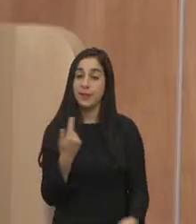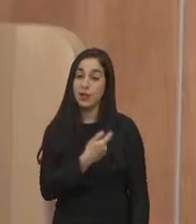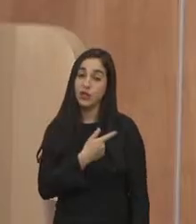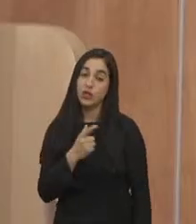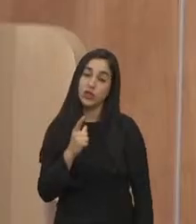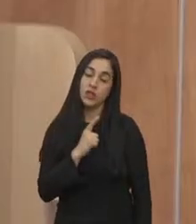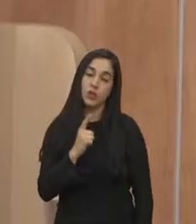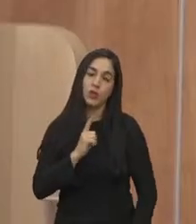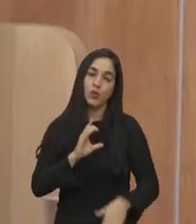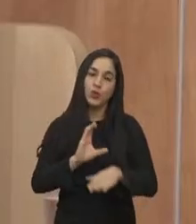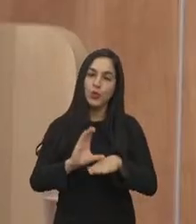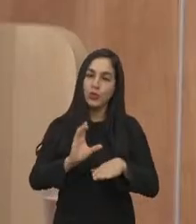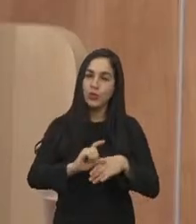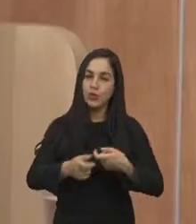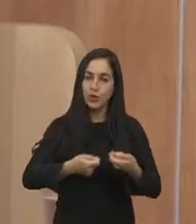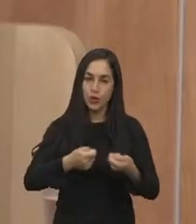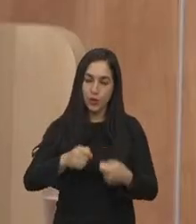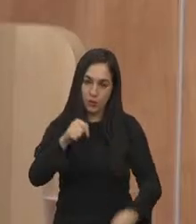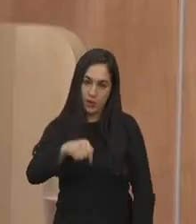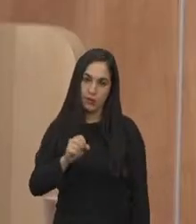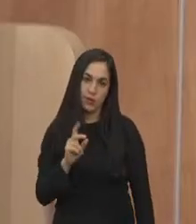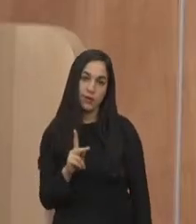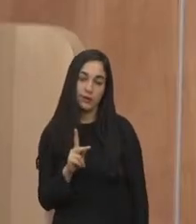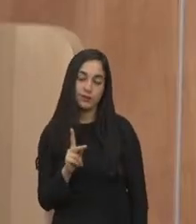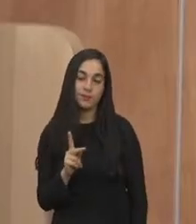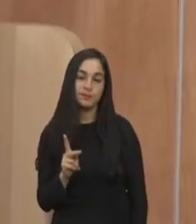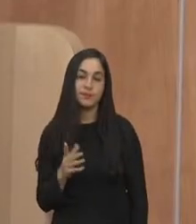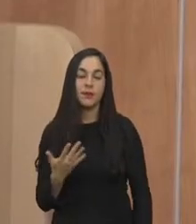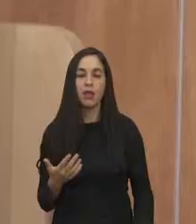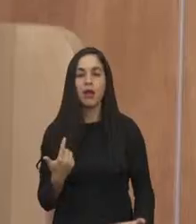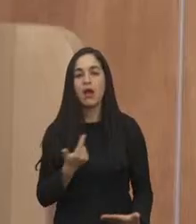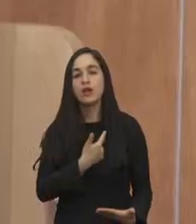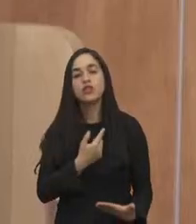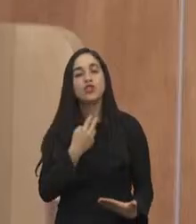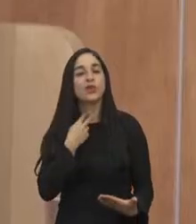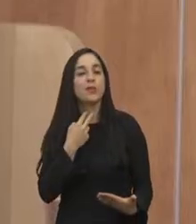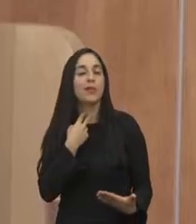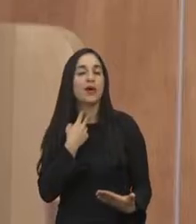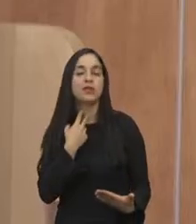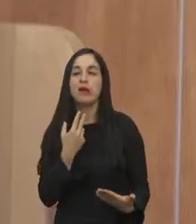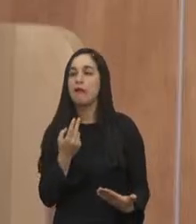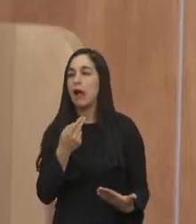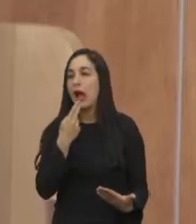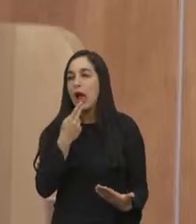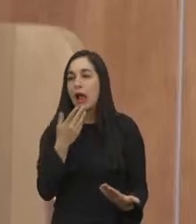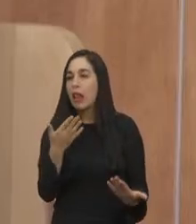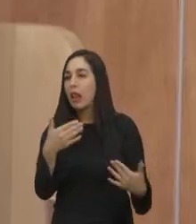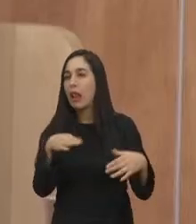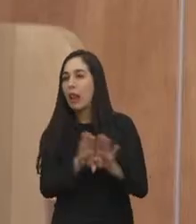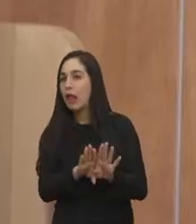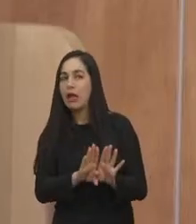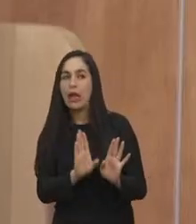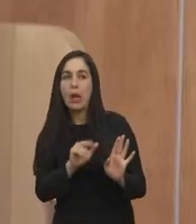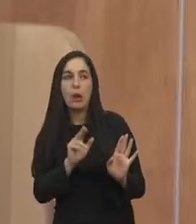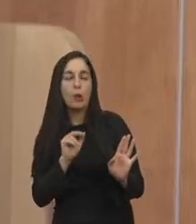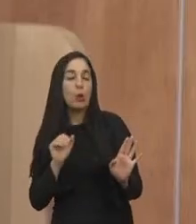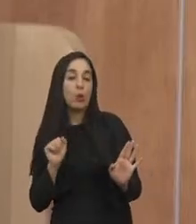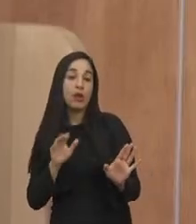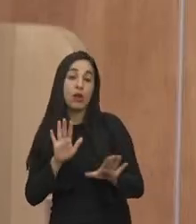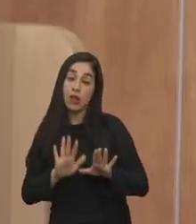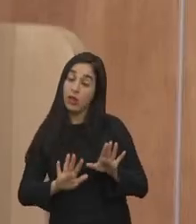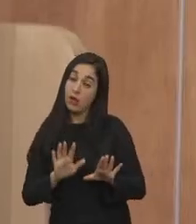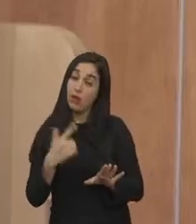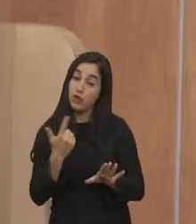economia aqui, ok? Então, acho que a gente não pode fechar portas de jeito nenhum para nenhuma demanda. A gente pode levar essa demanda para a